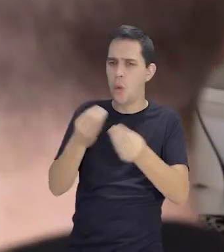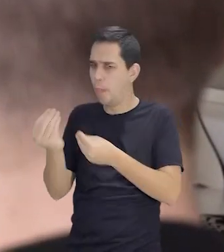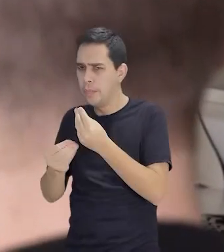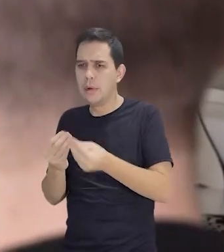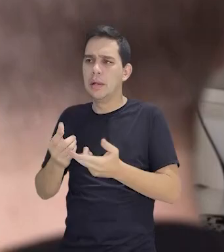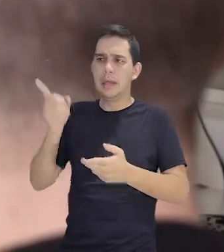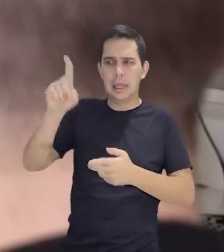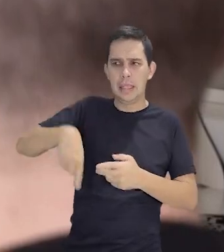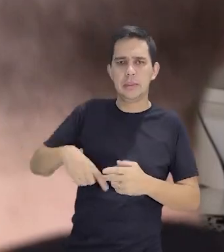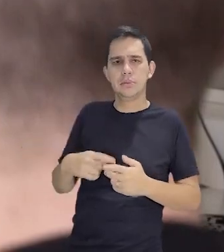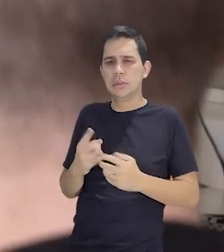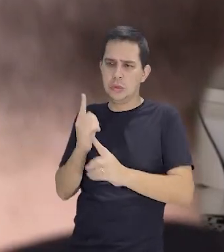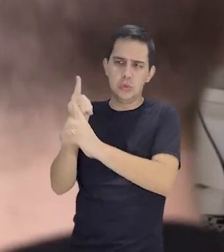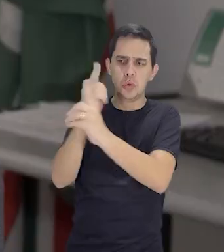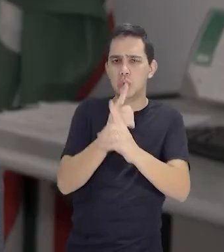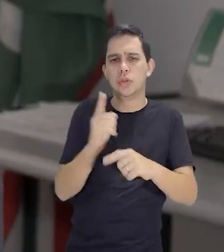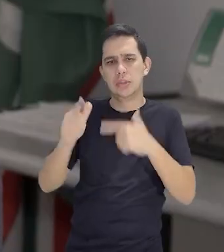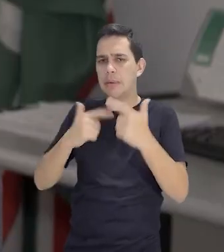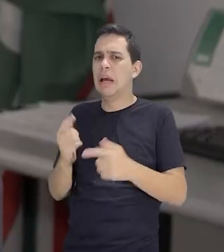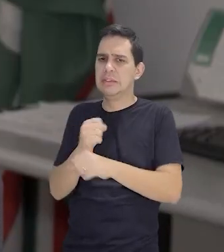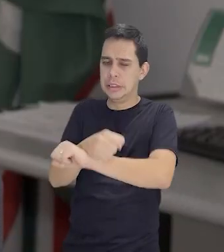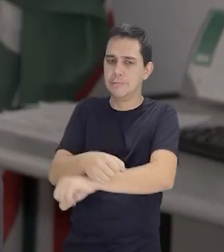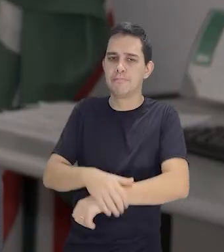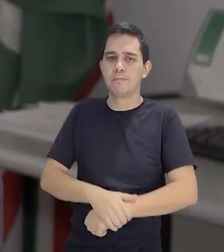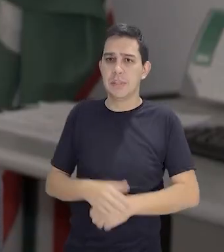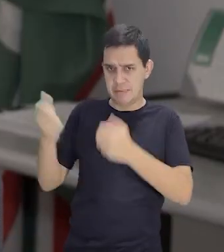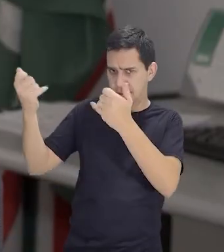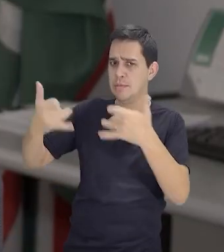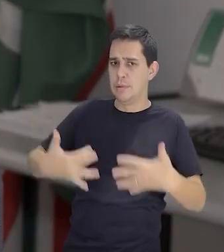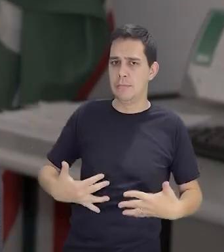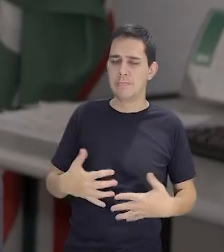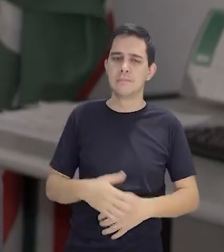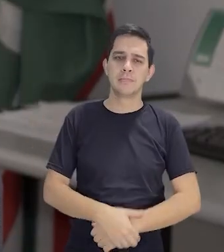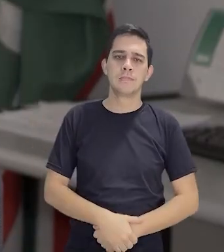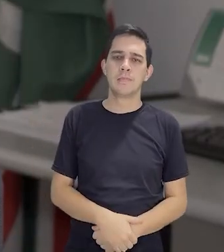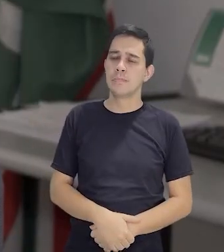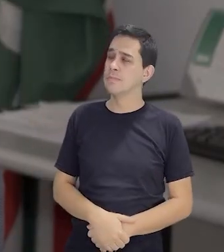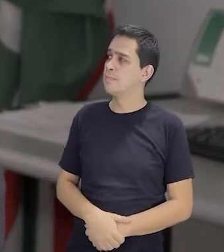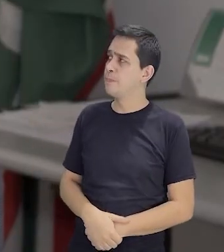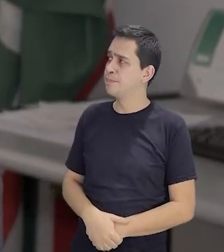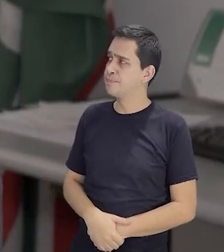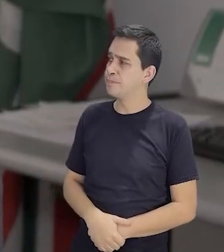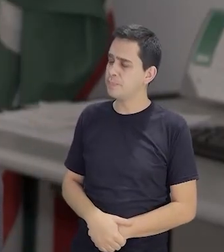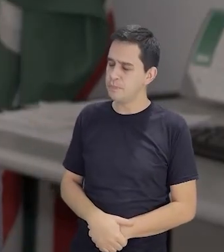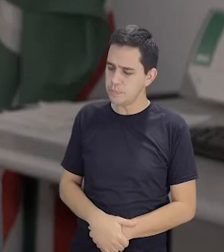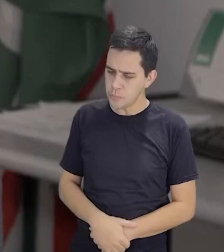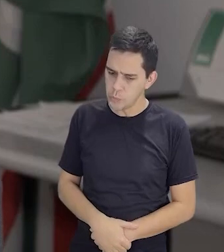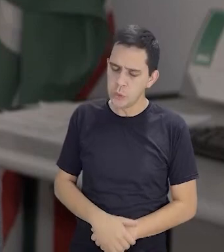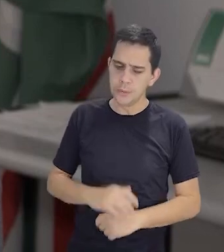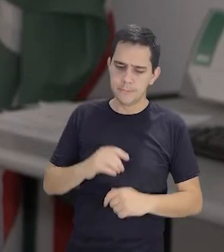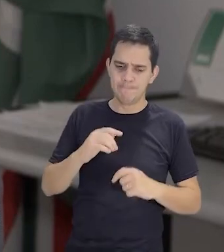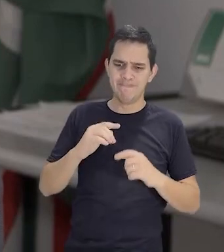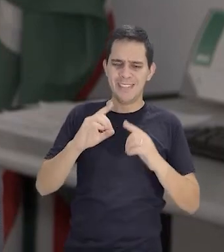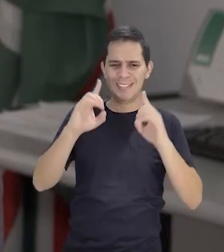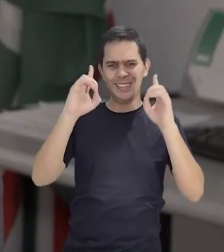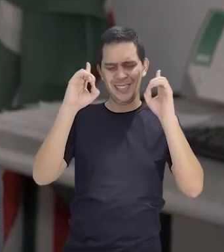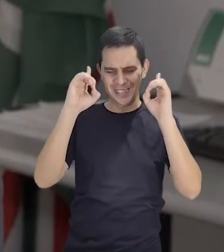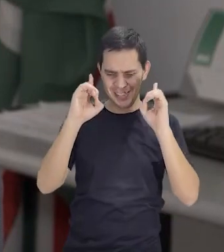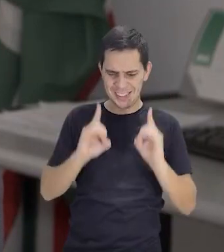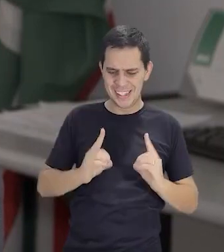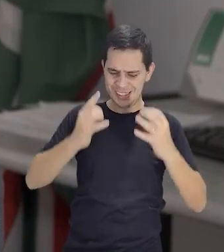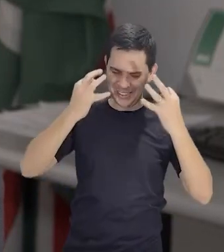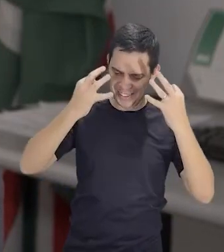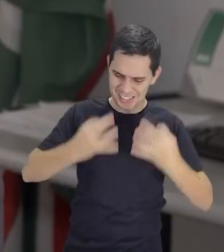uma condição semelhante à escravidão. A dignidade da pessoa humana, ela diz com uma